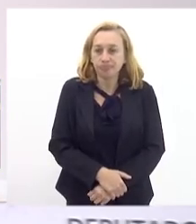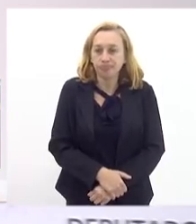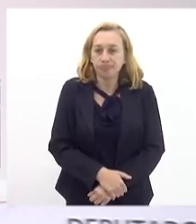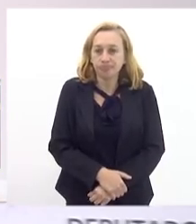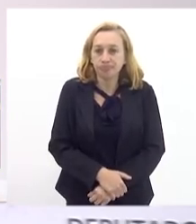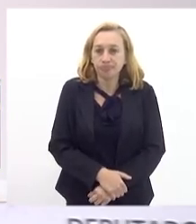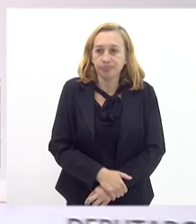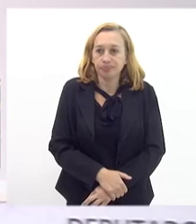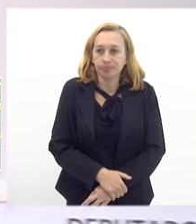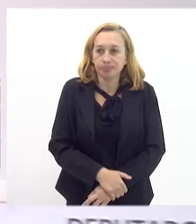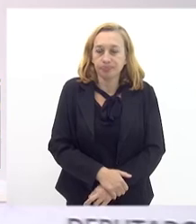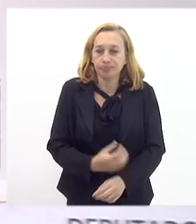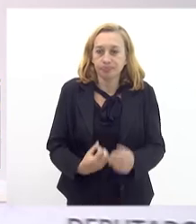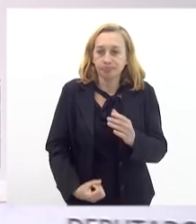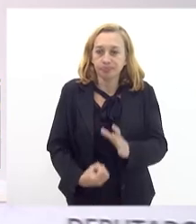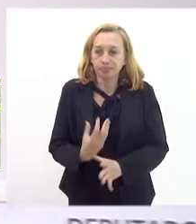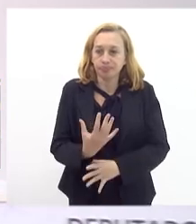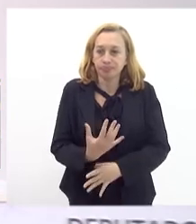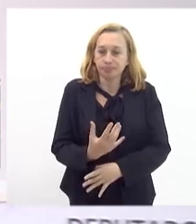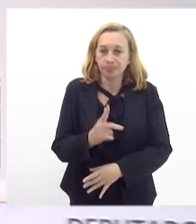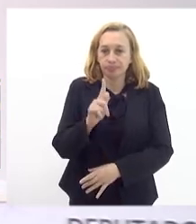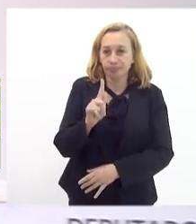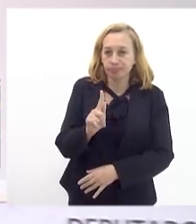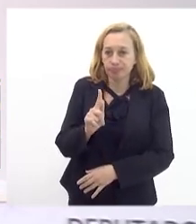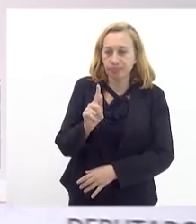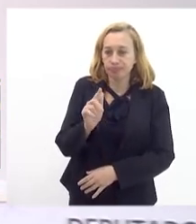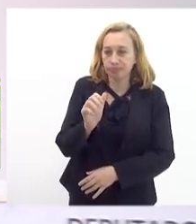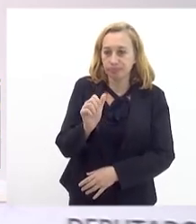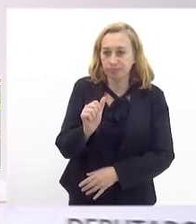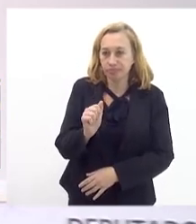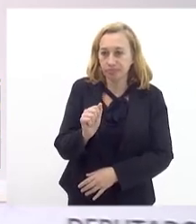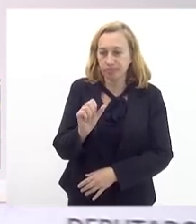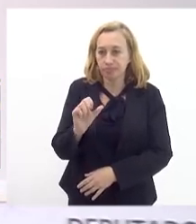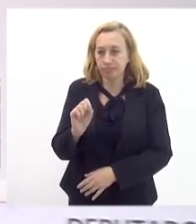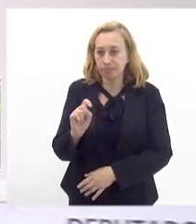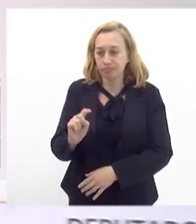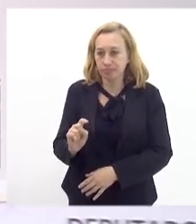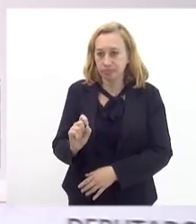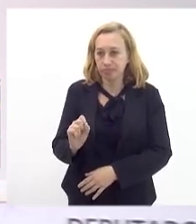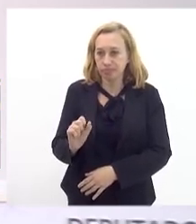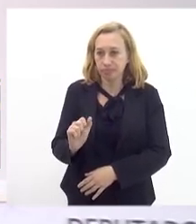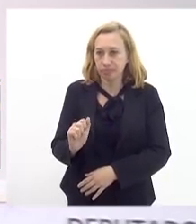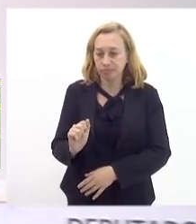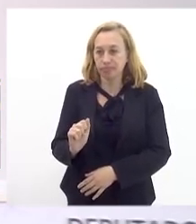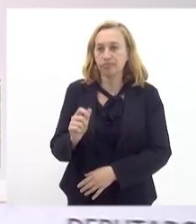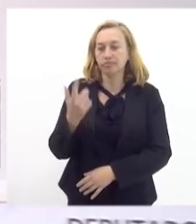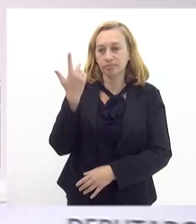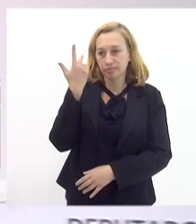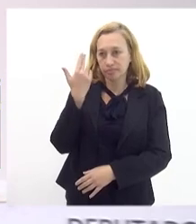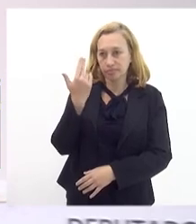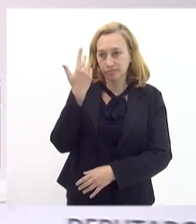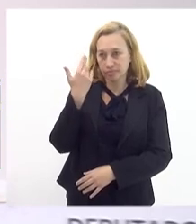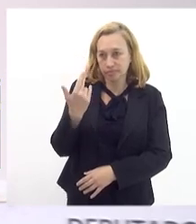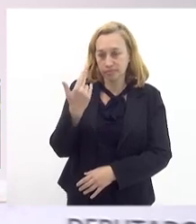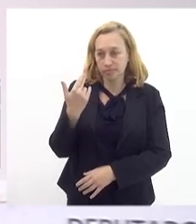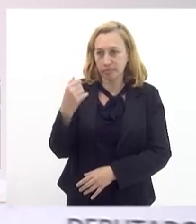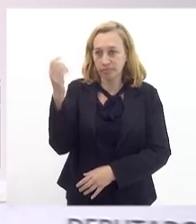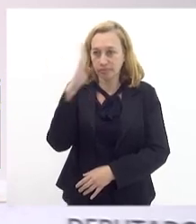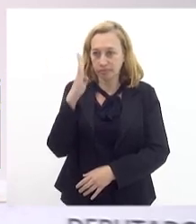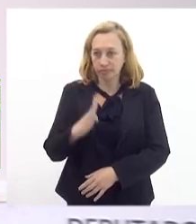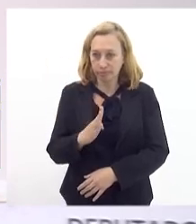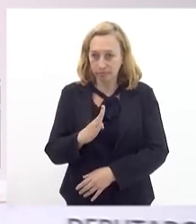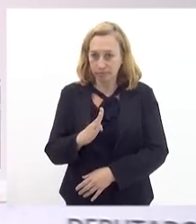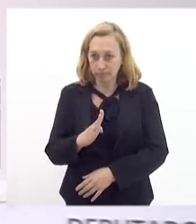o maior produtor de gás do Brasil Gás Natural não gás